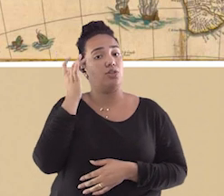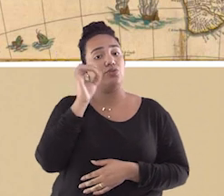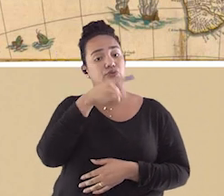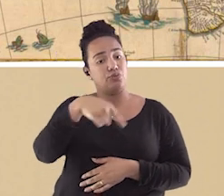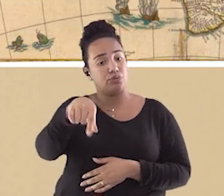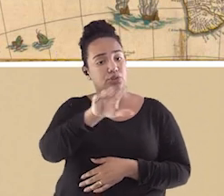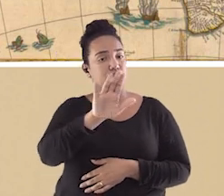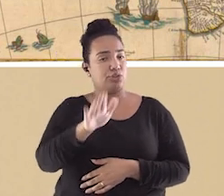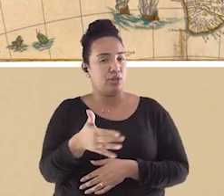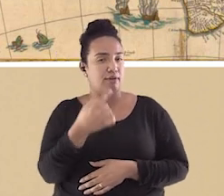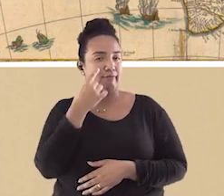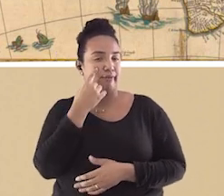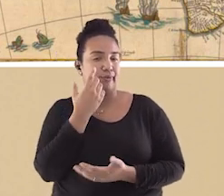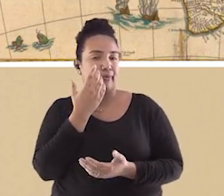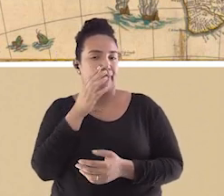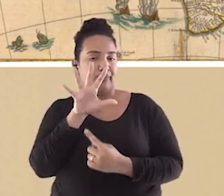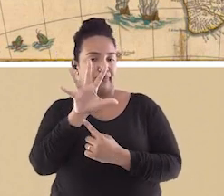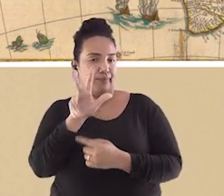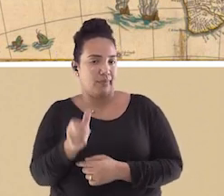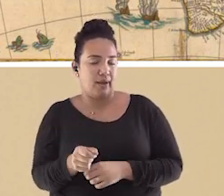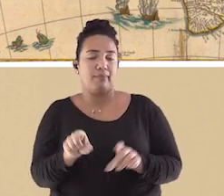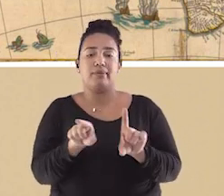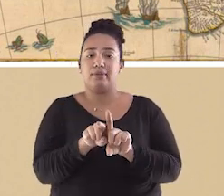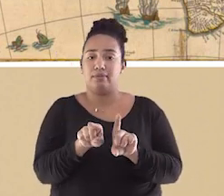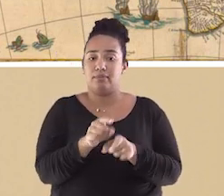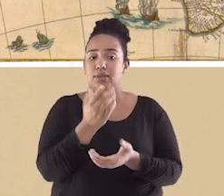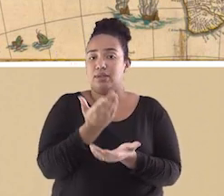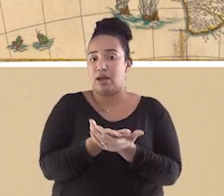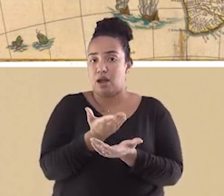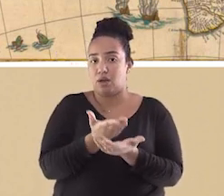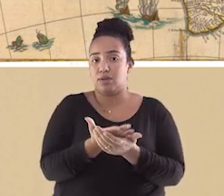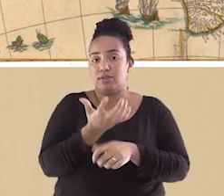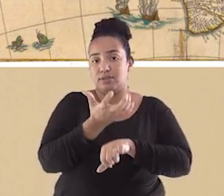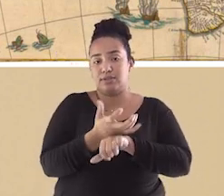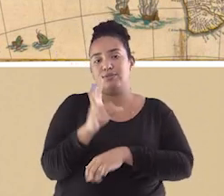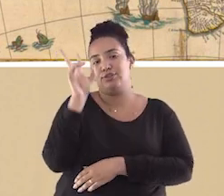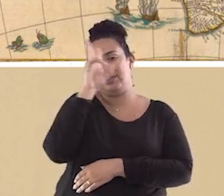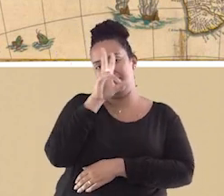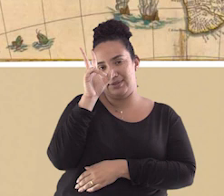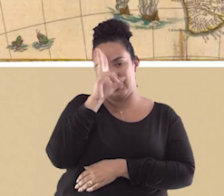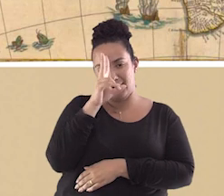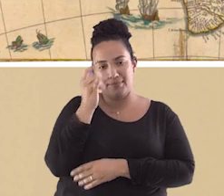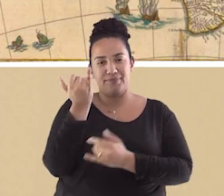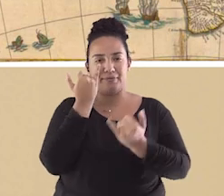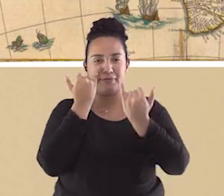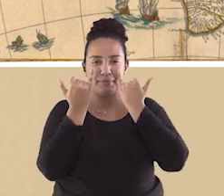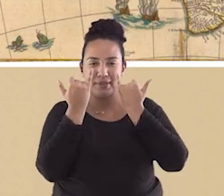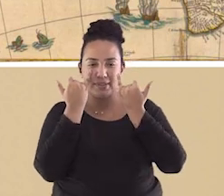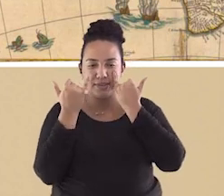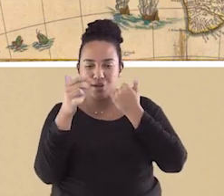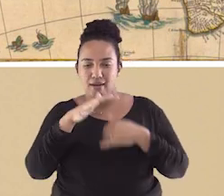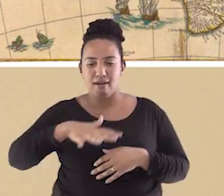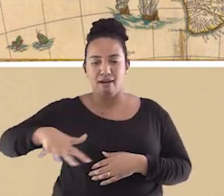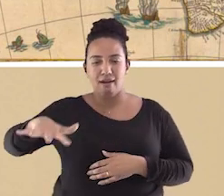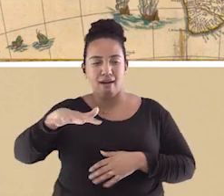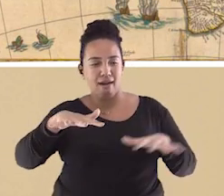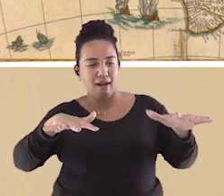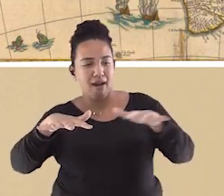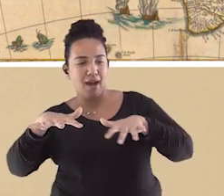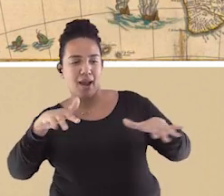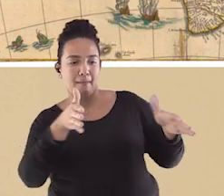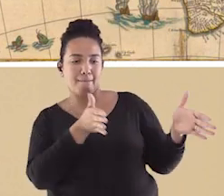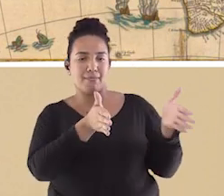tenha visto esses mapas nas aulas de história também, comparando os dados e as divisões territoriais de